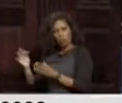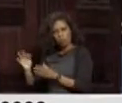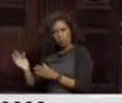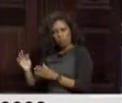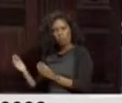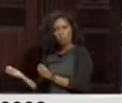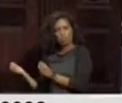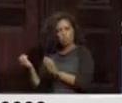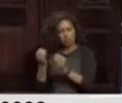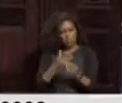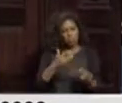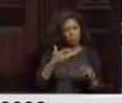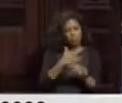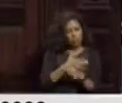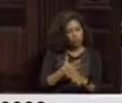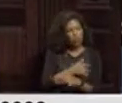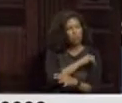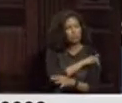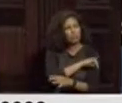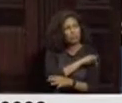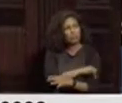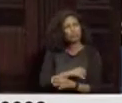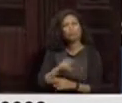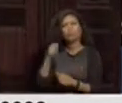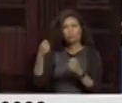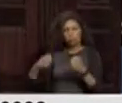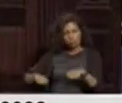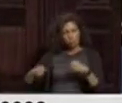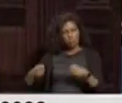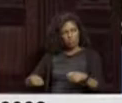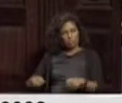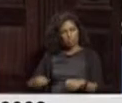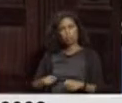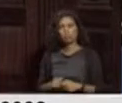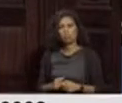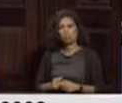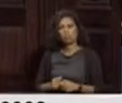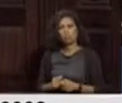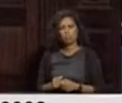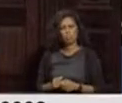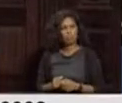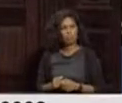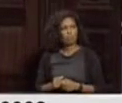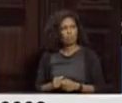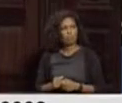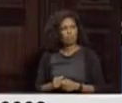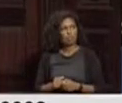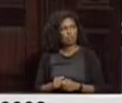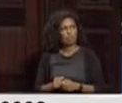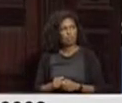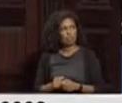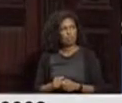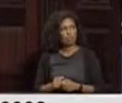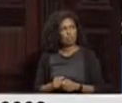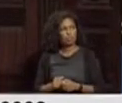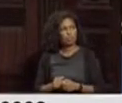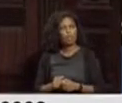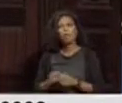Então, carece desse binômio acontecer. E aí é que vai a